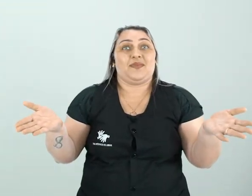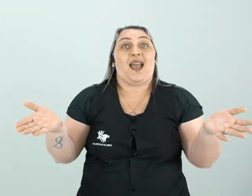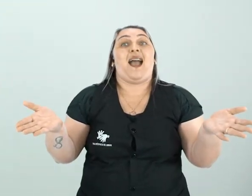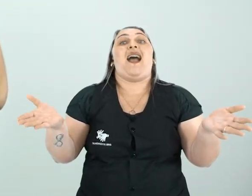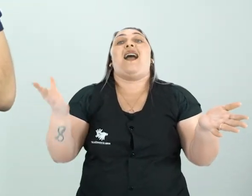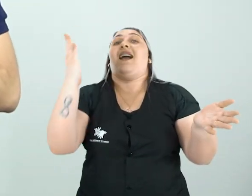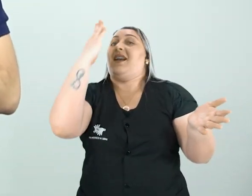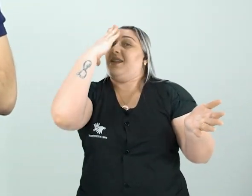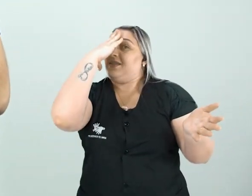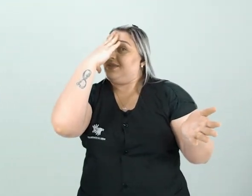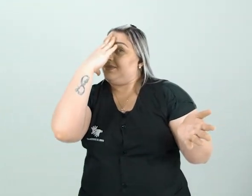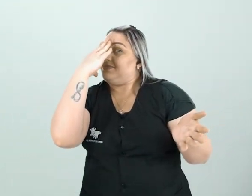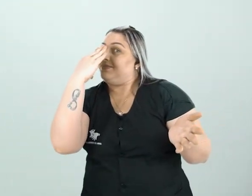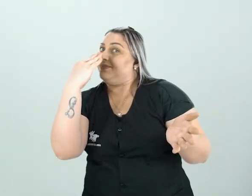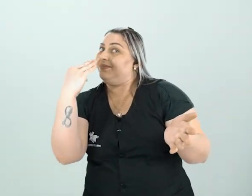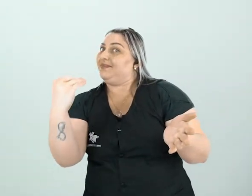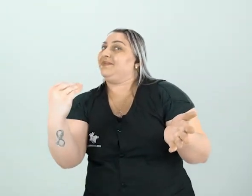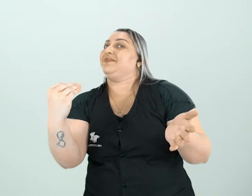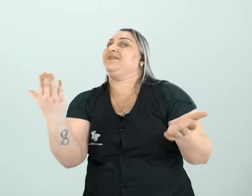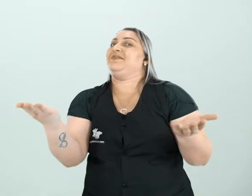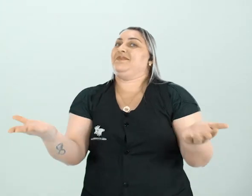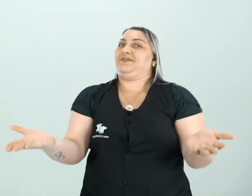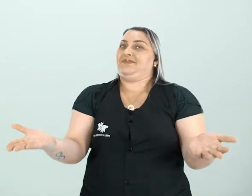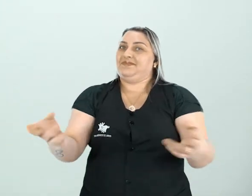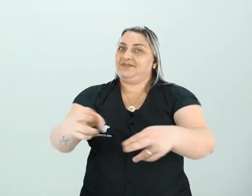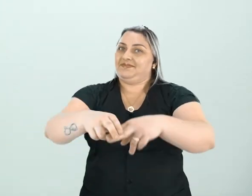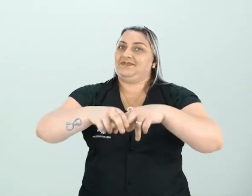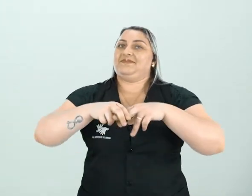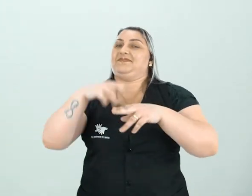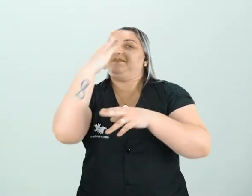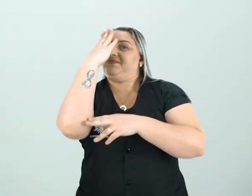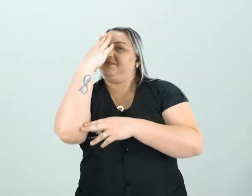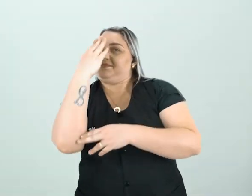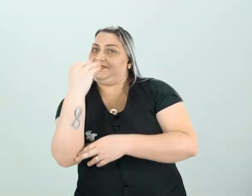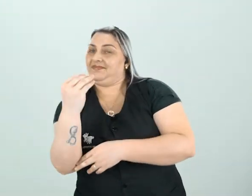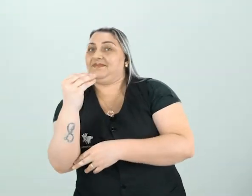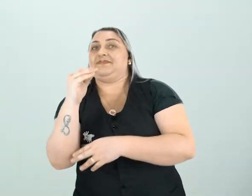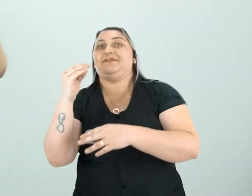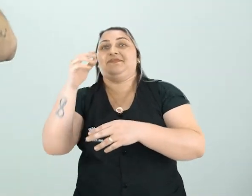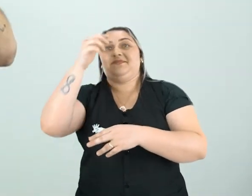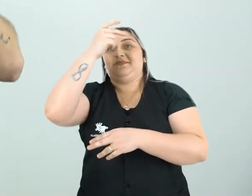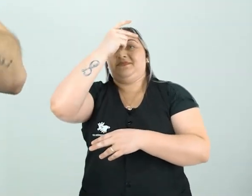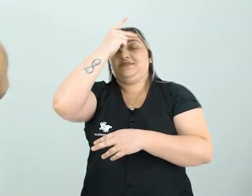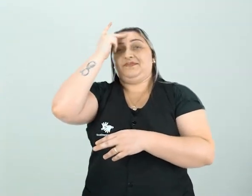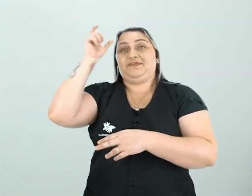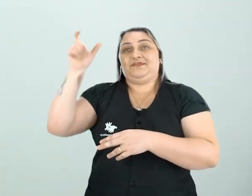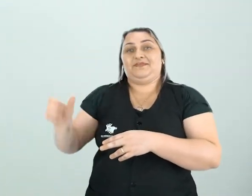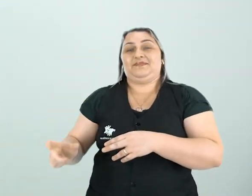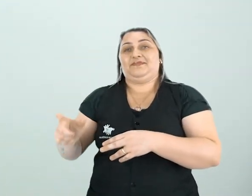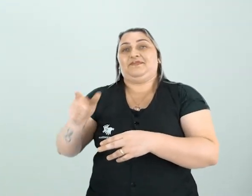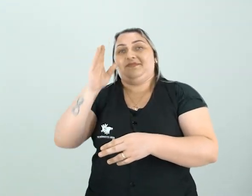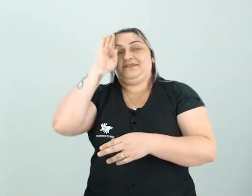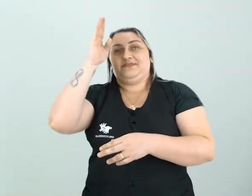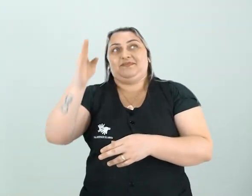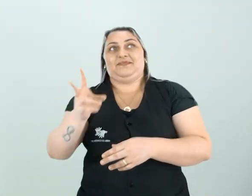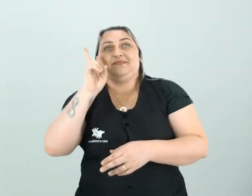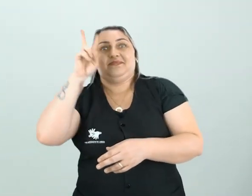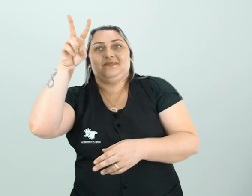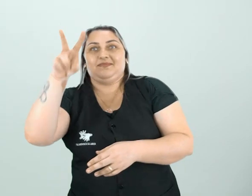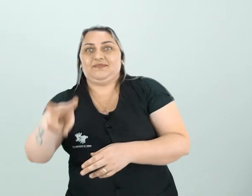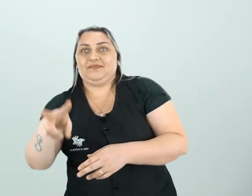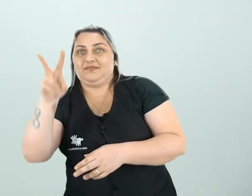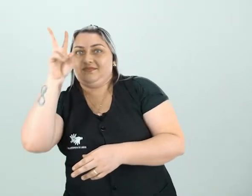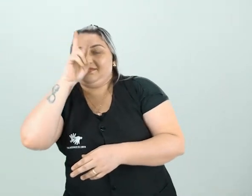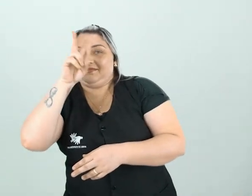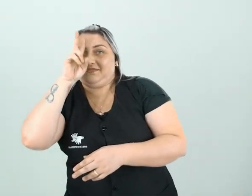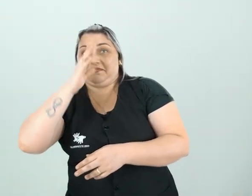A raposa. Pois era, a raposa a personagem principal. Eu, pelo menos, sou assim. Quando eu vejo uma